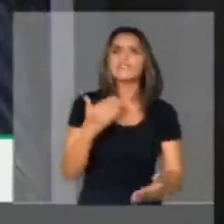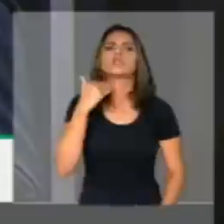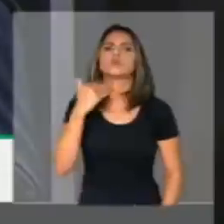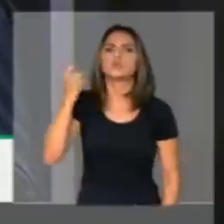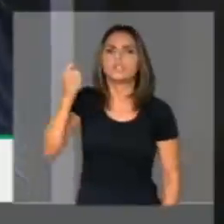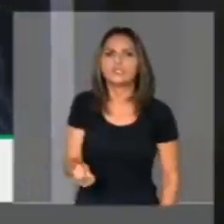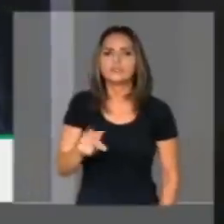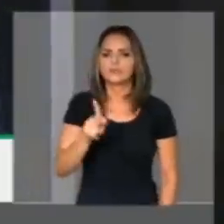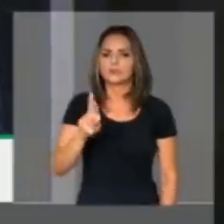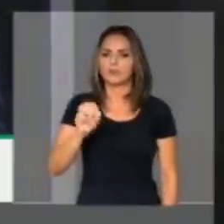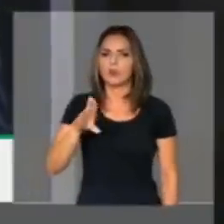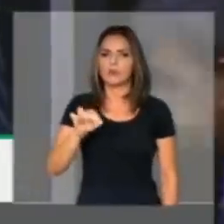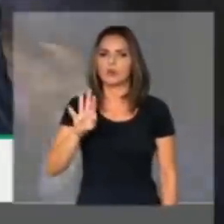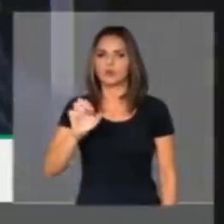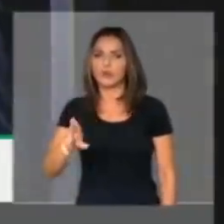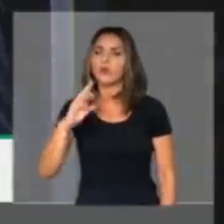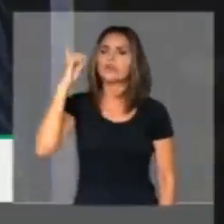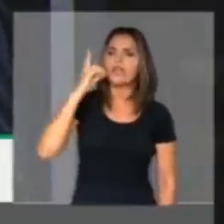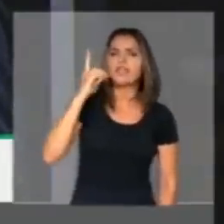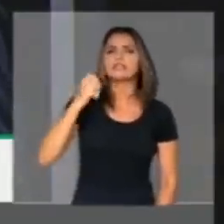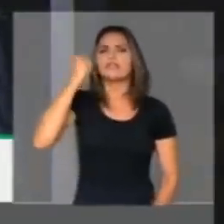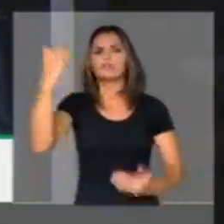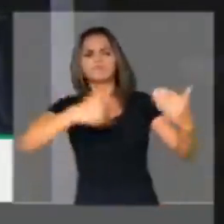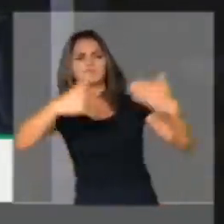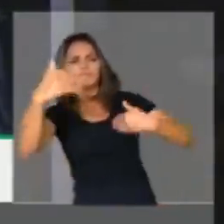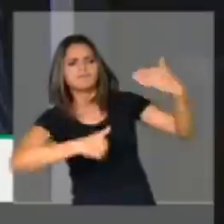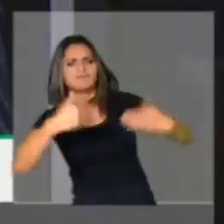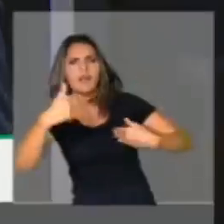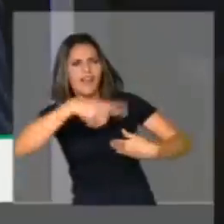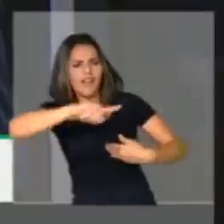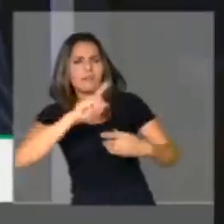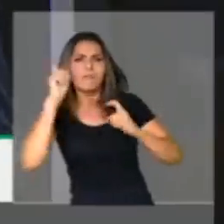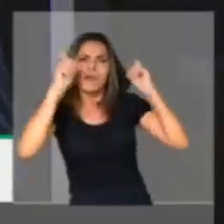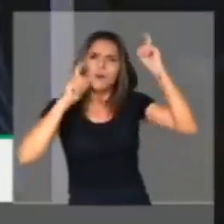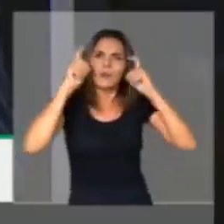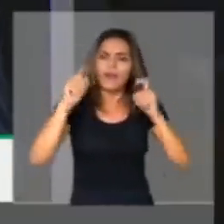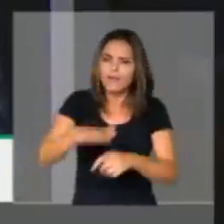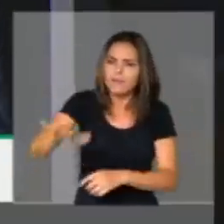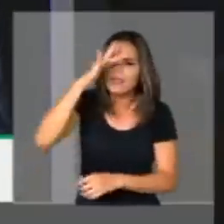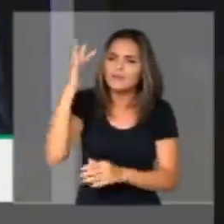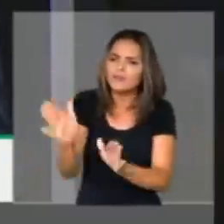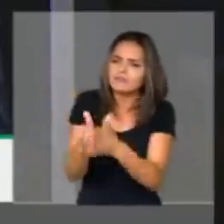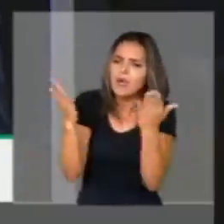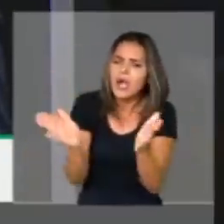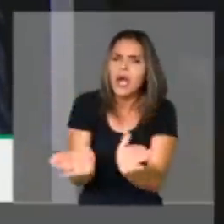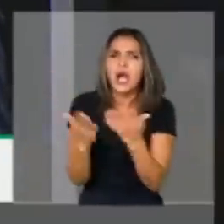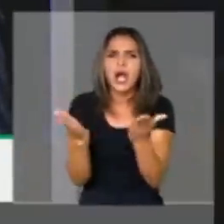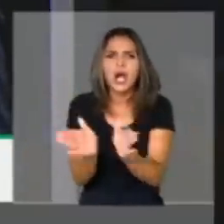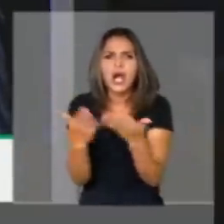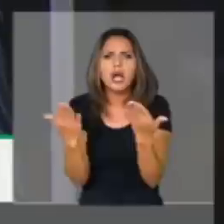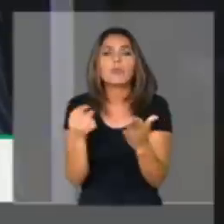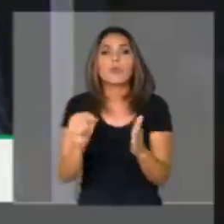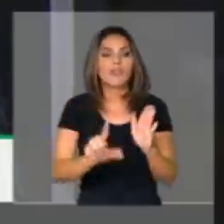muitos senadores, muitas pessoas preocupadas com os mais pobres, né? Muitas pessoas preocupadas